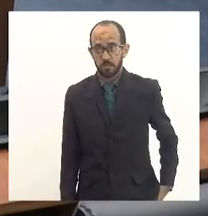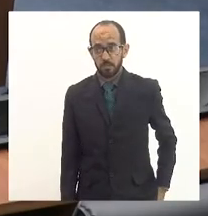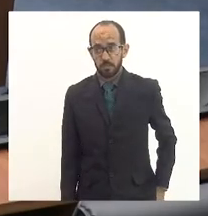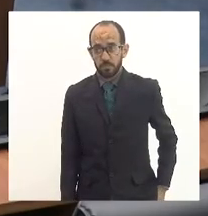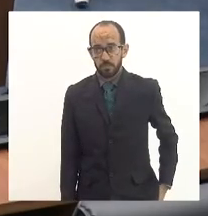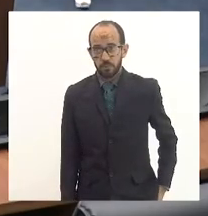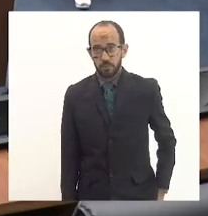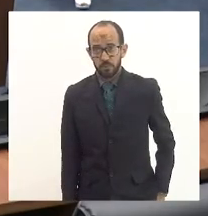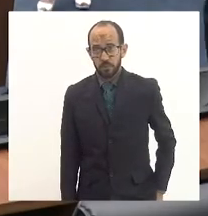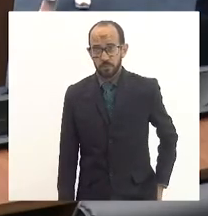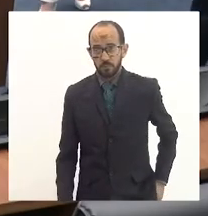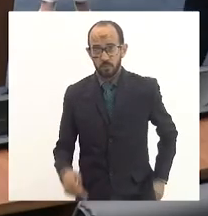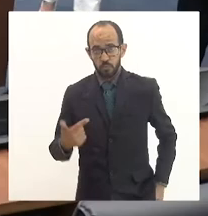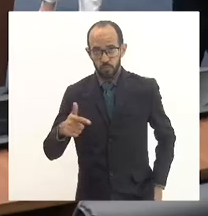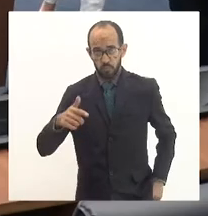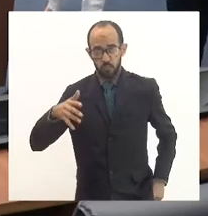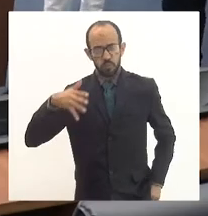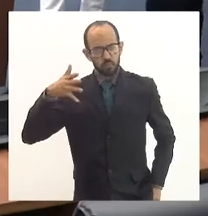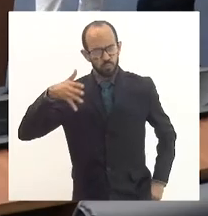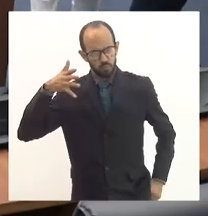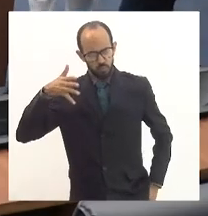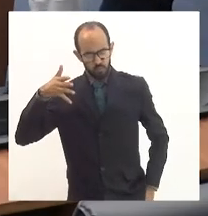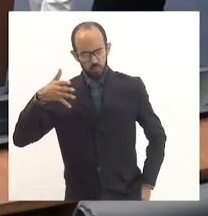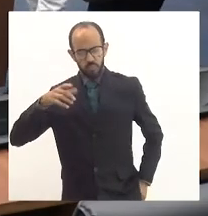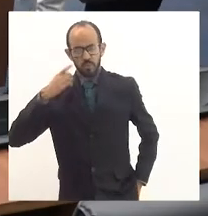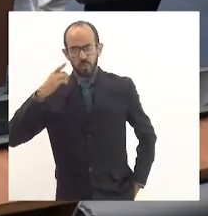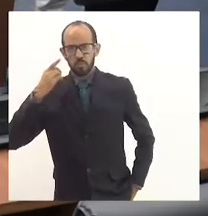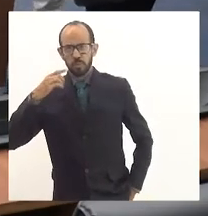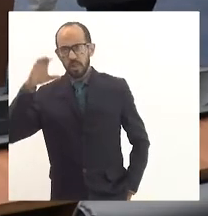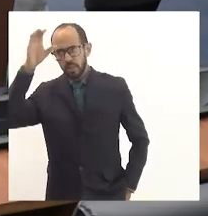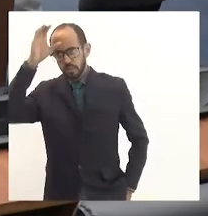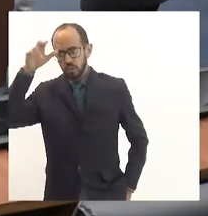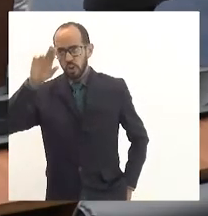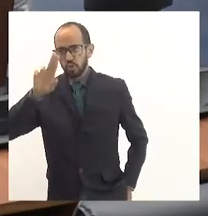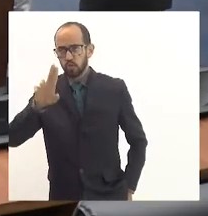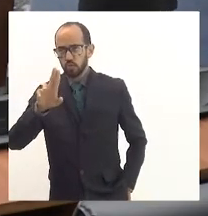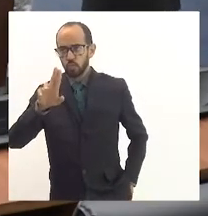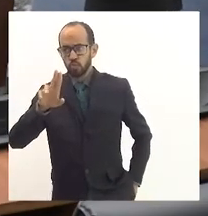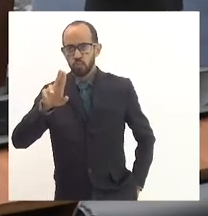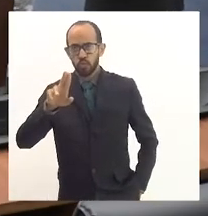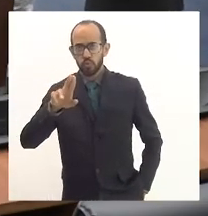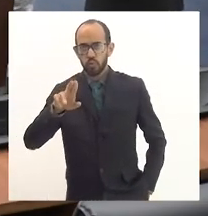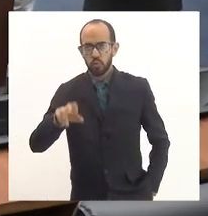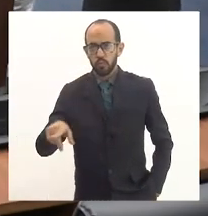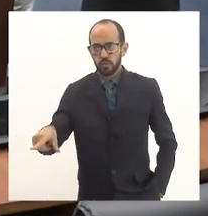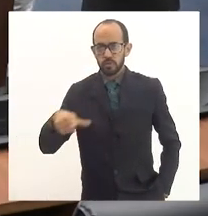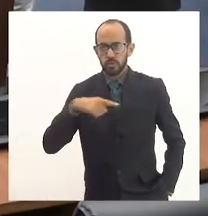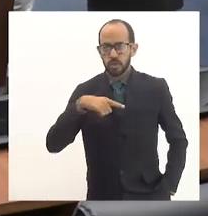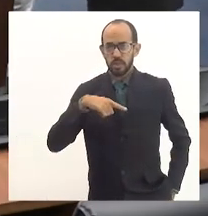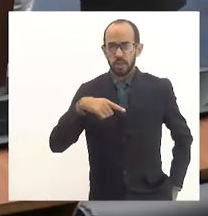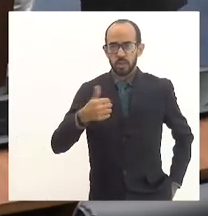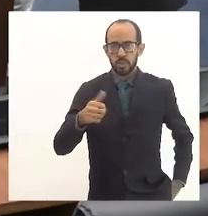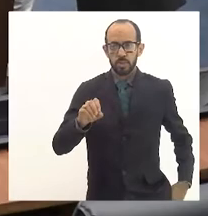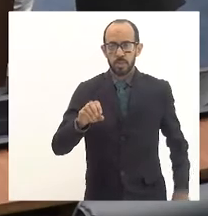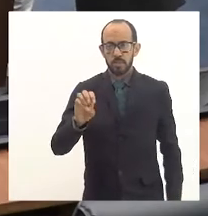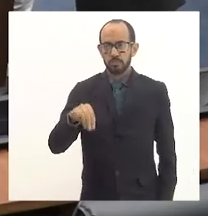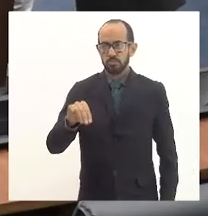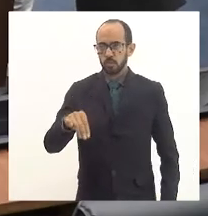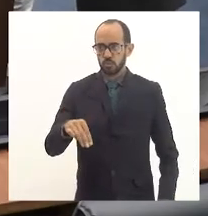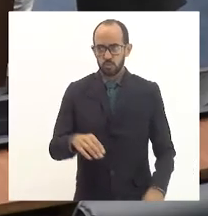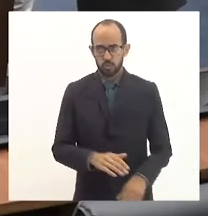o próximo orador inscrito a nobre deputada tia Ju vossa excelência dispõe dos 10 minutos